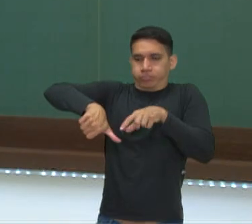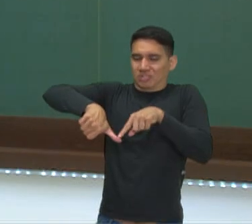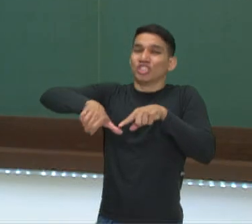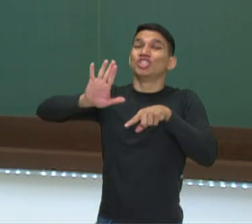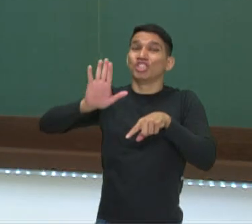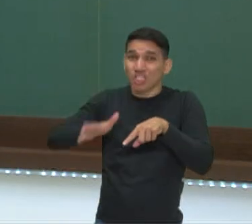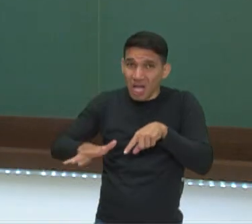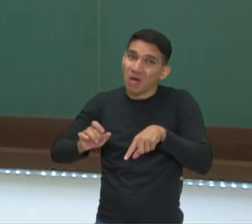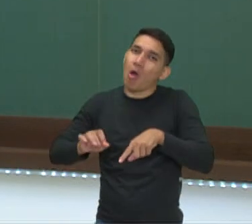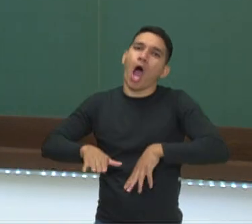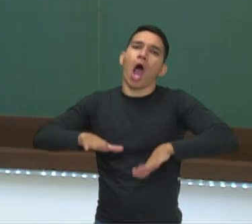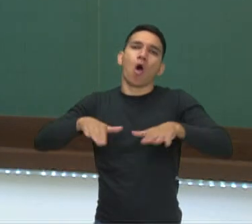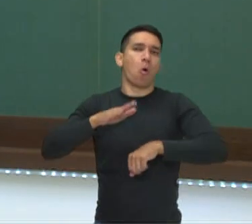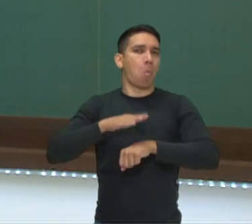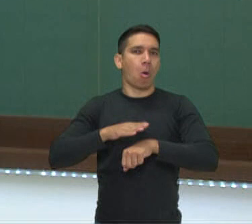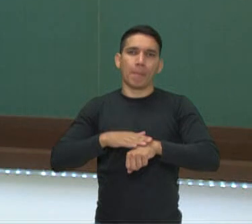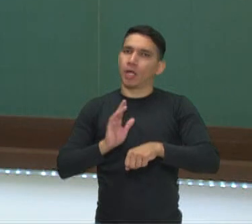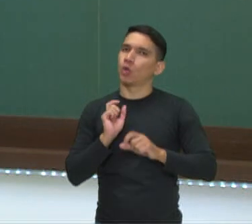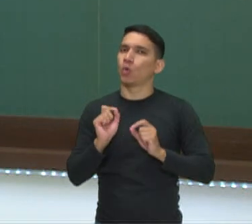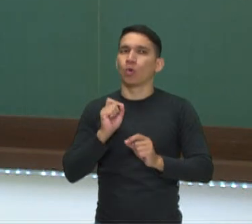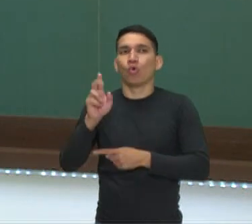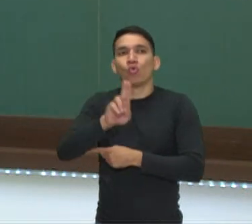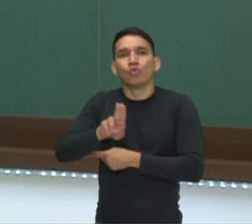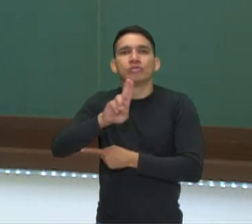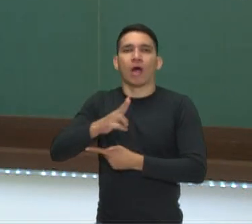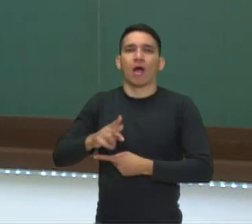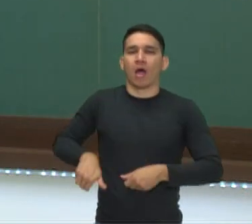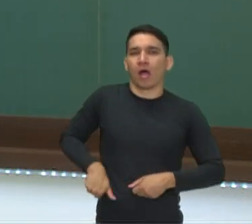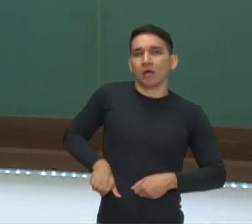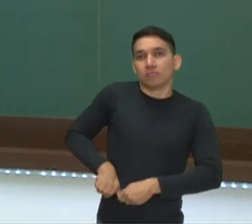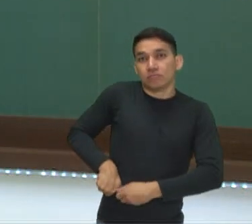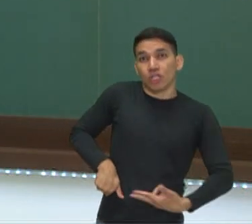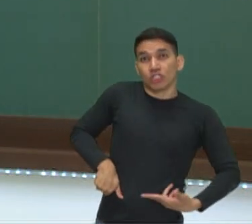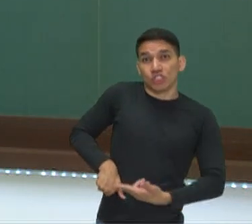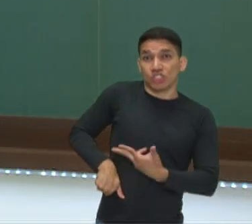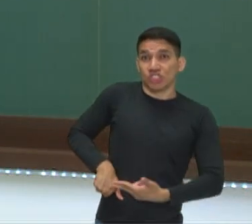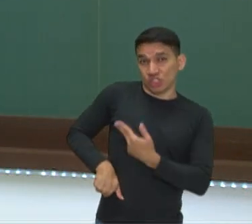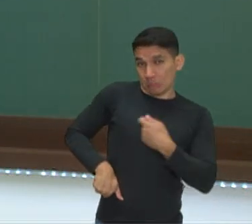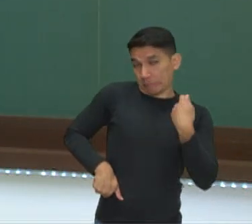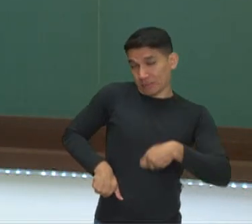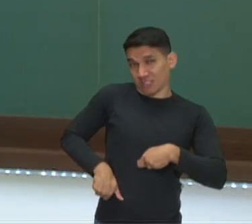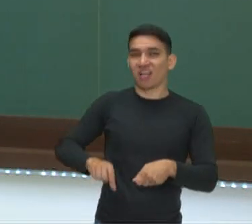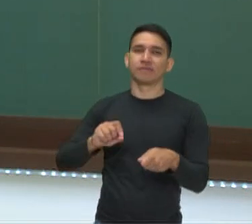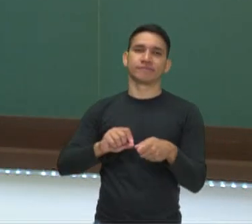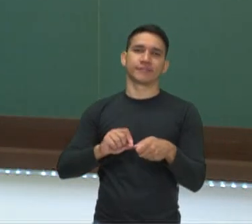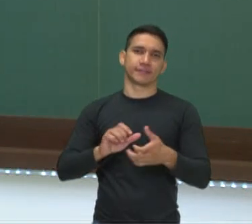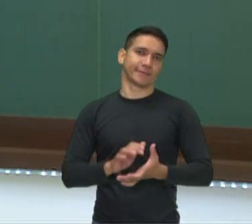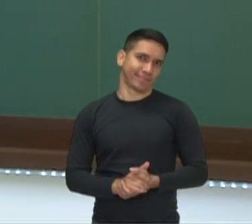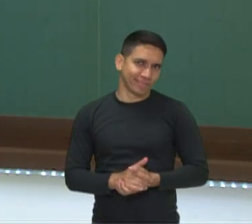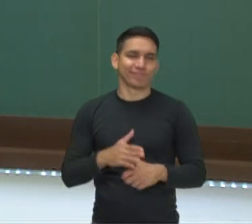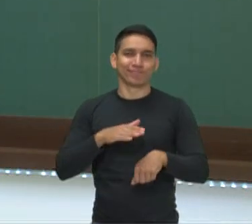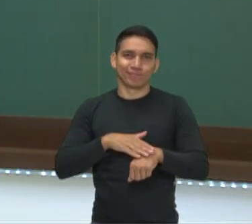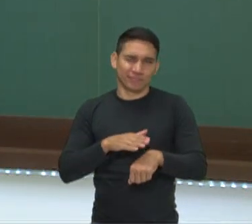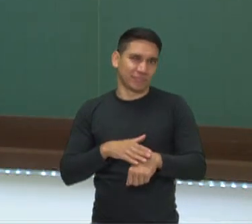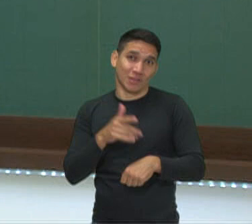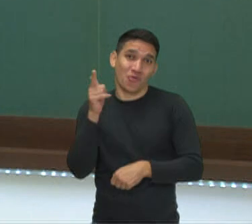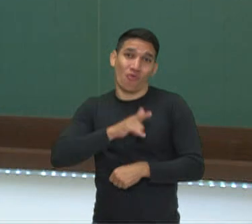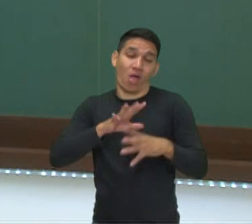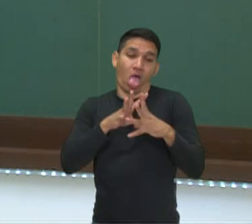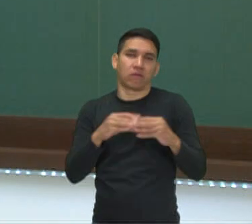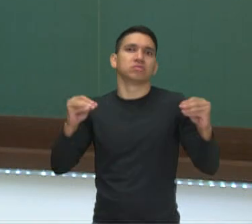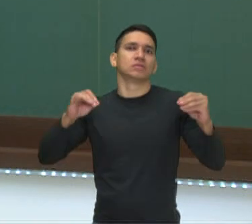alguns casos, tratamentos como algumas cirurgias vão precisar ser realizados para